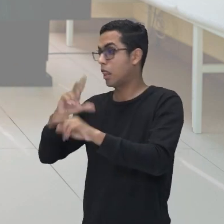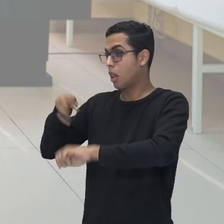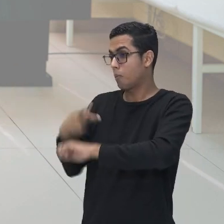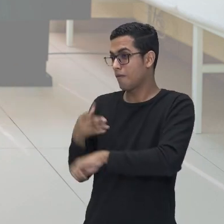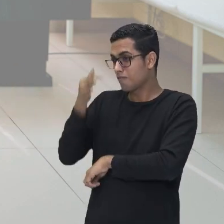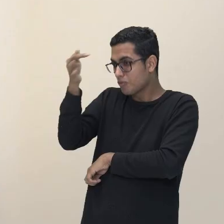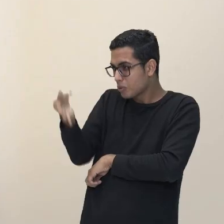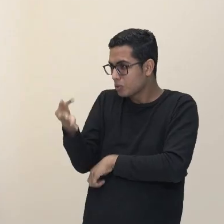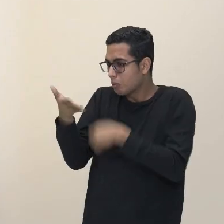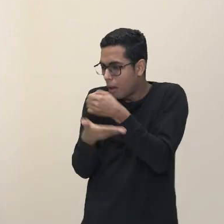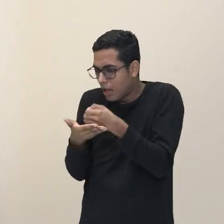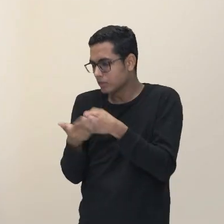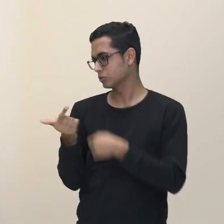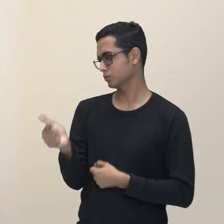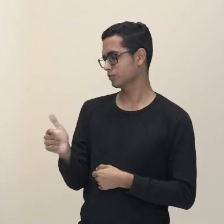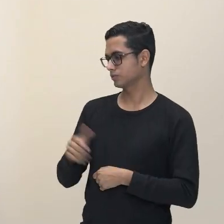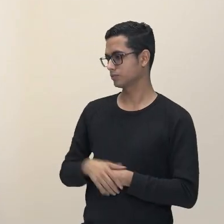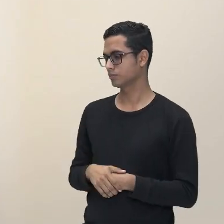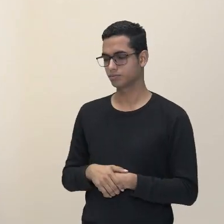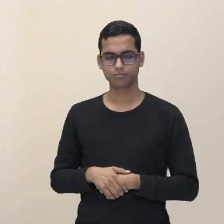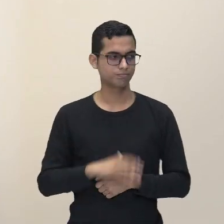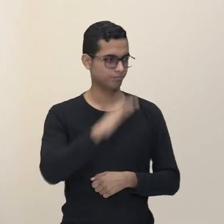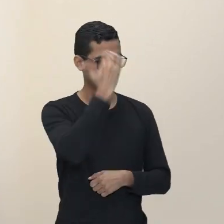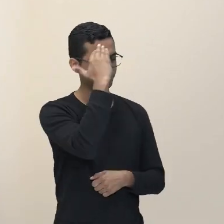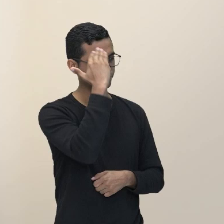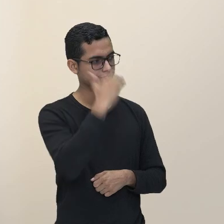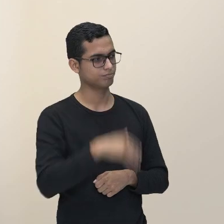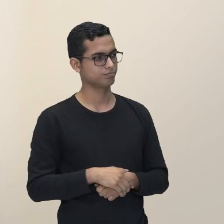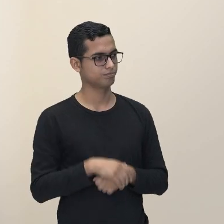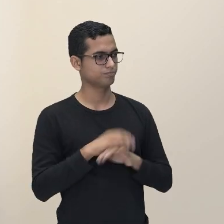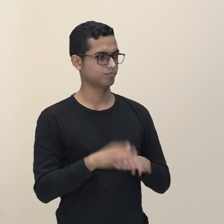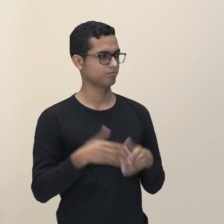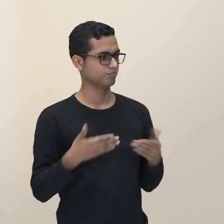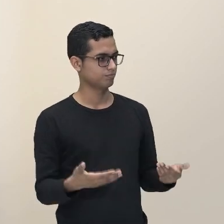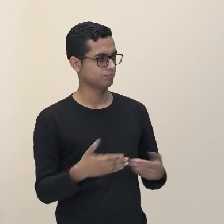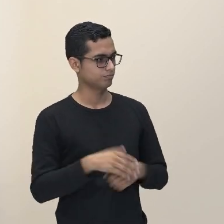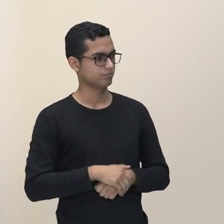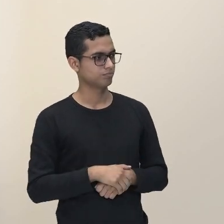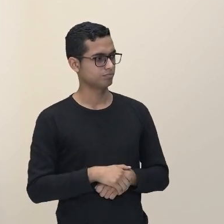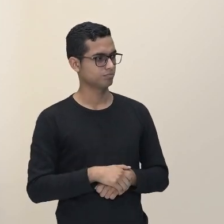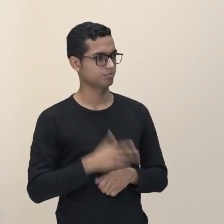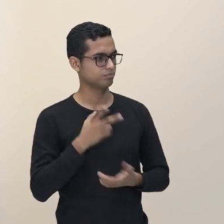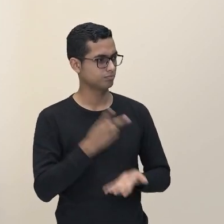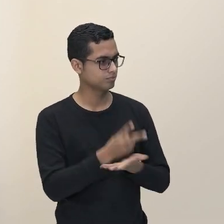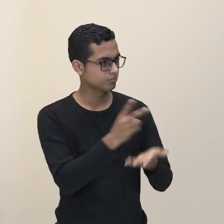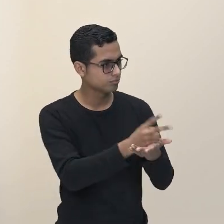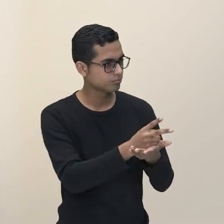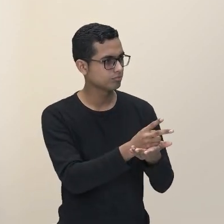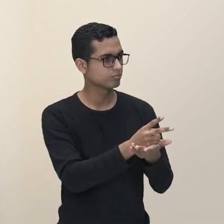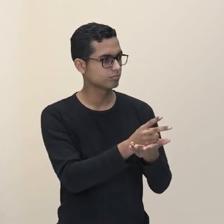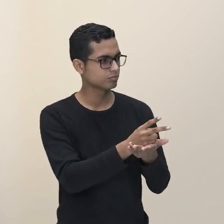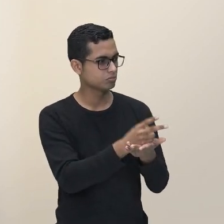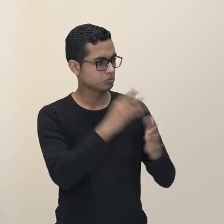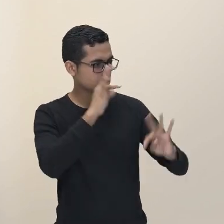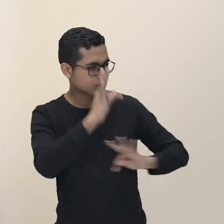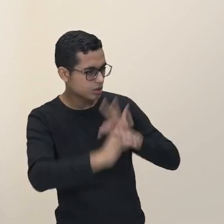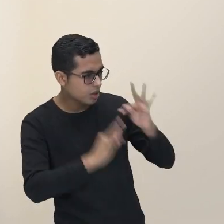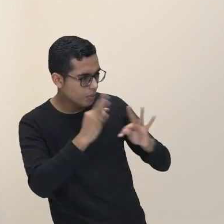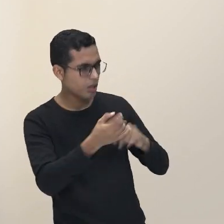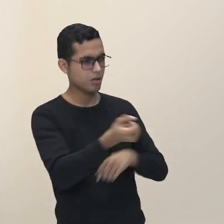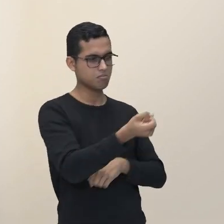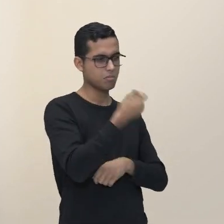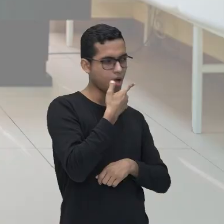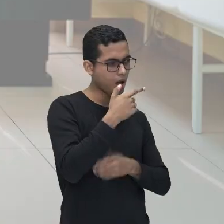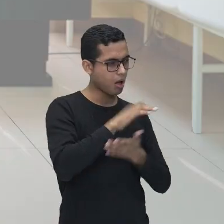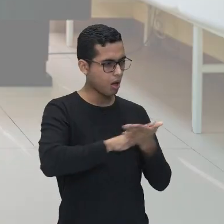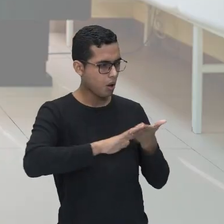sem fundamento. Compreendo. Pois é. Deverei seguir algum tratamento, tomar algum